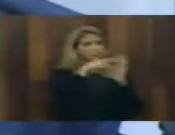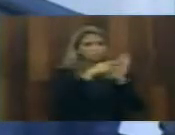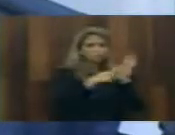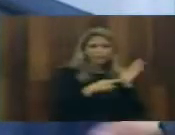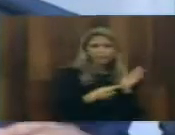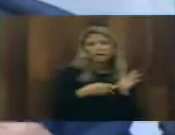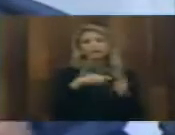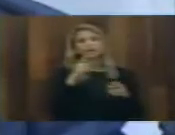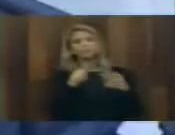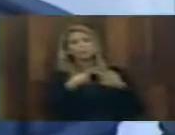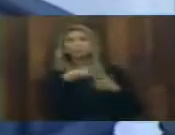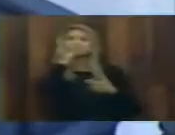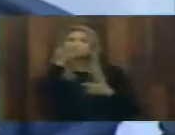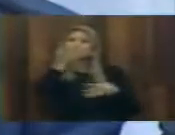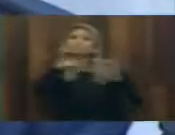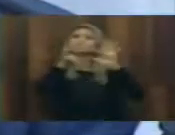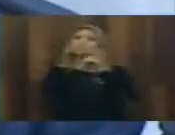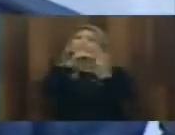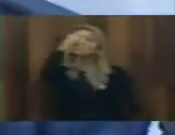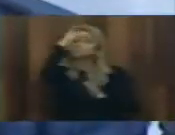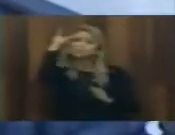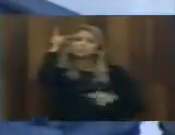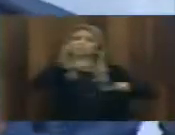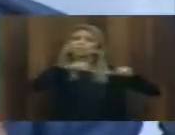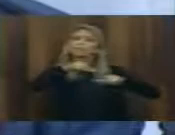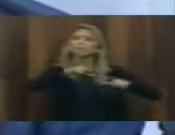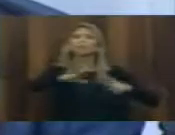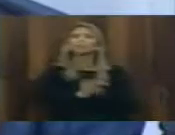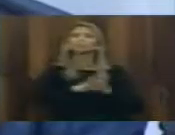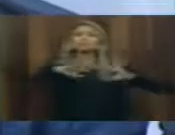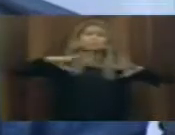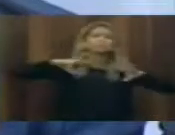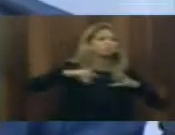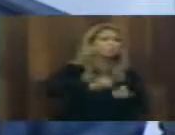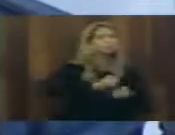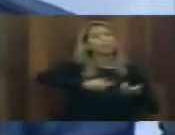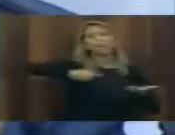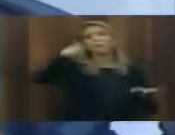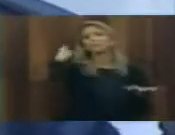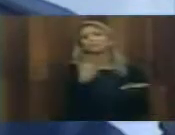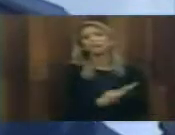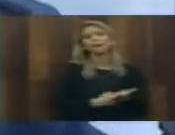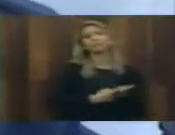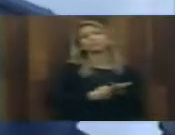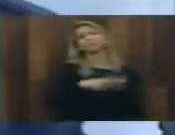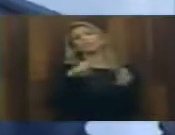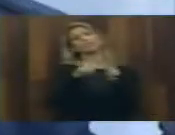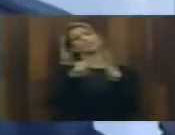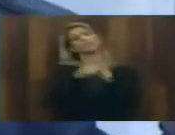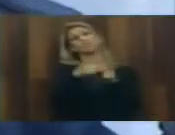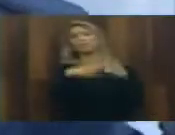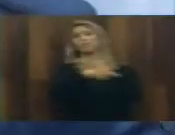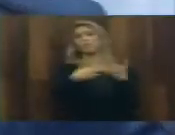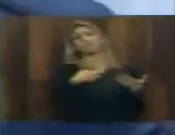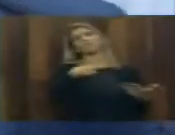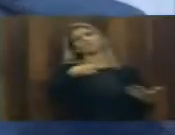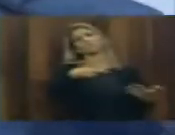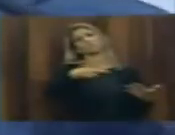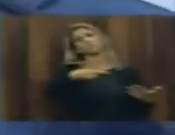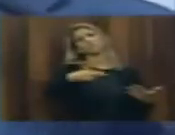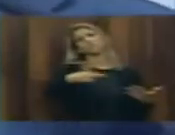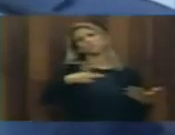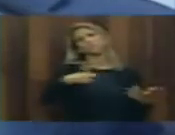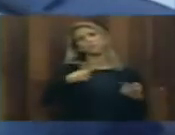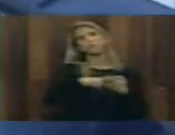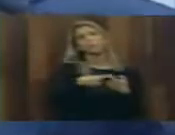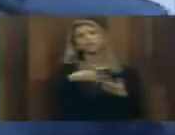trabalhadores, utilizar todo esse combinado, esse acordo para benefício político. Talvez pelo